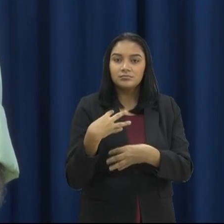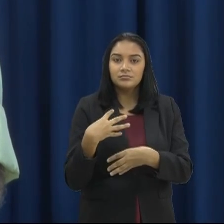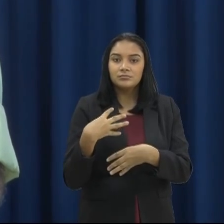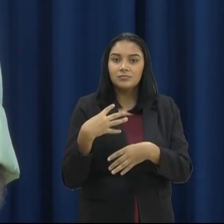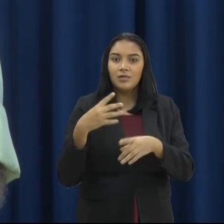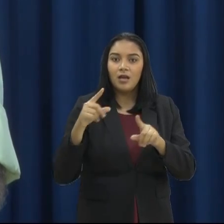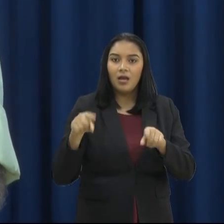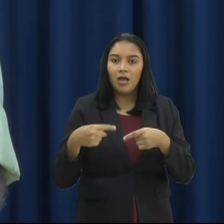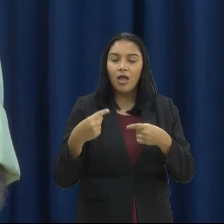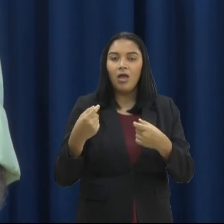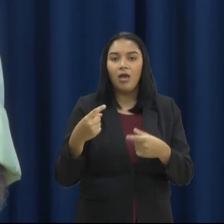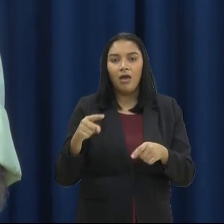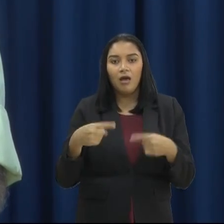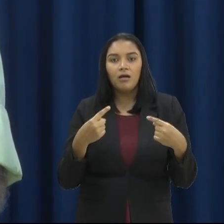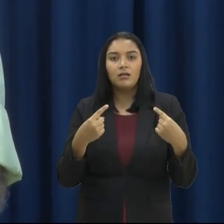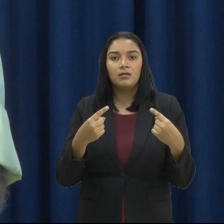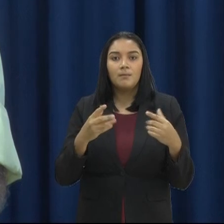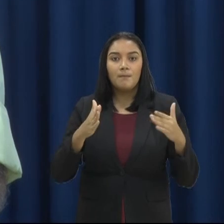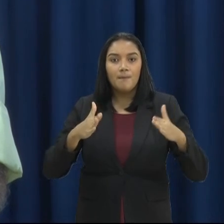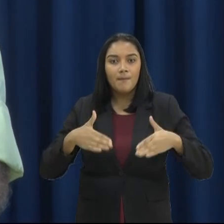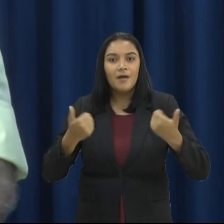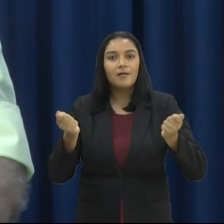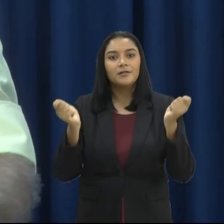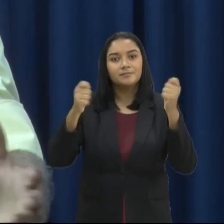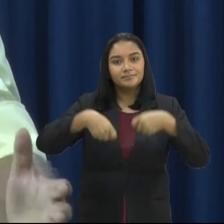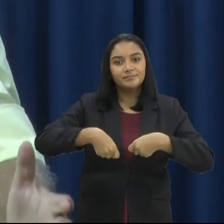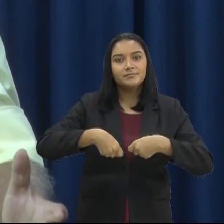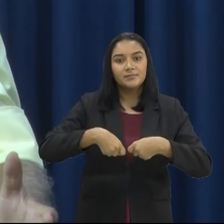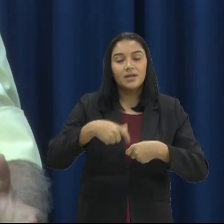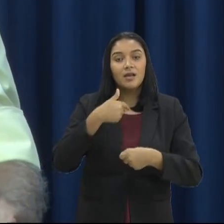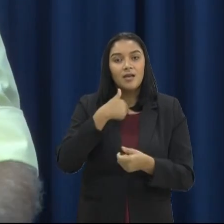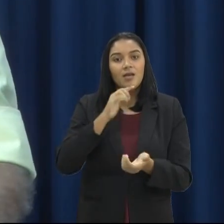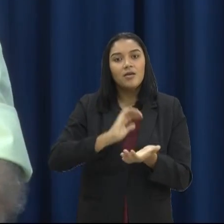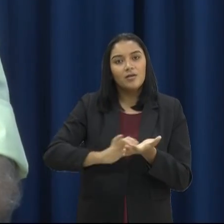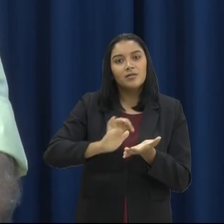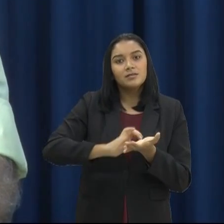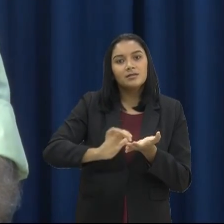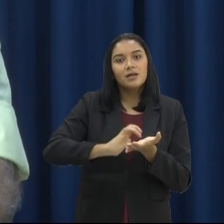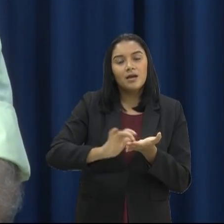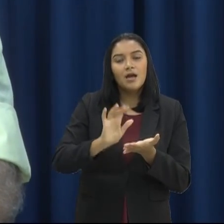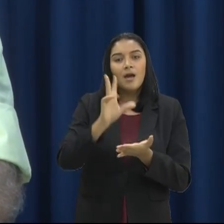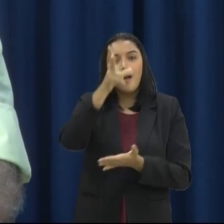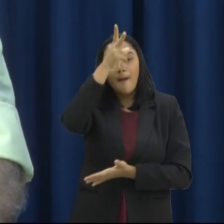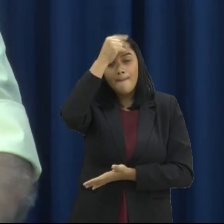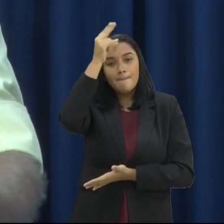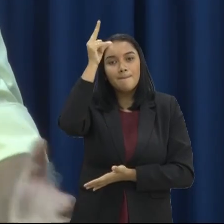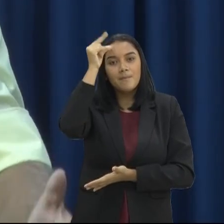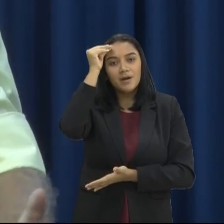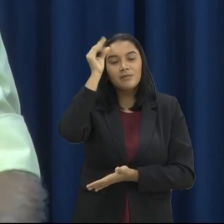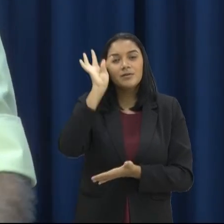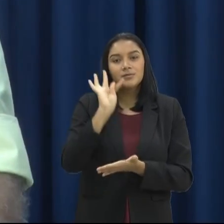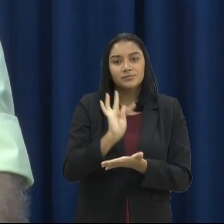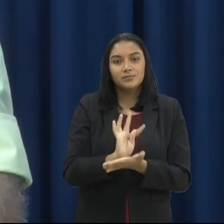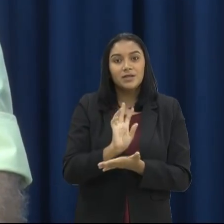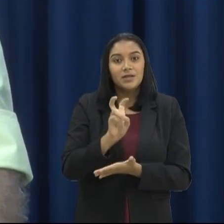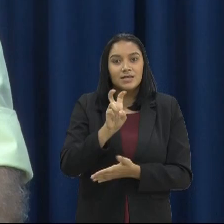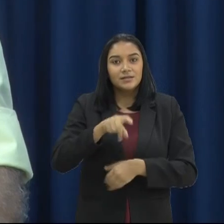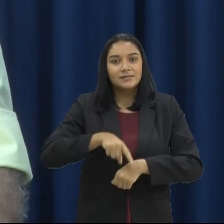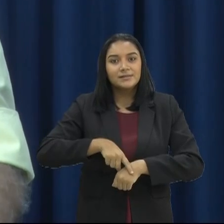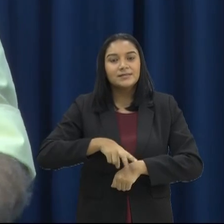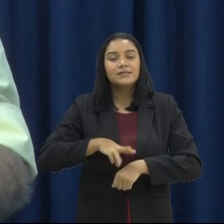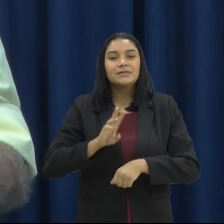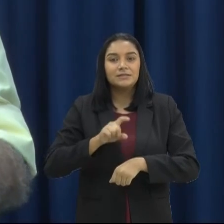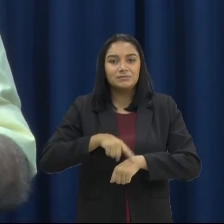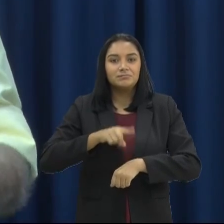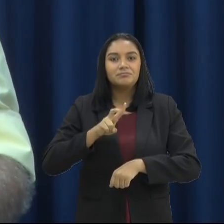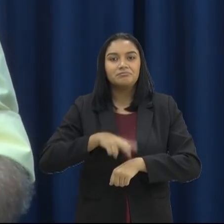críticas possibilitam que a gente possa melhorar. Eu fui secretário da Prefeitura de Teresina em 5 oportunidades, que